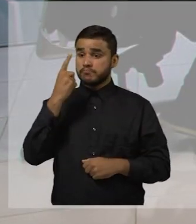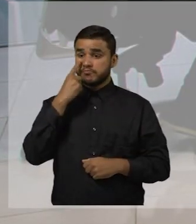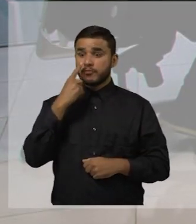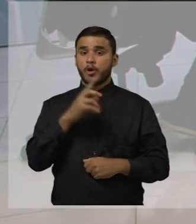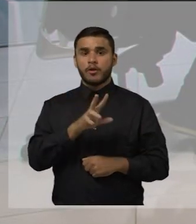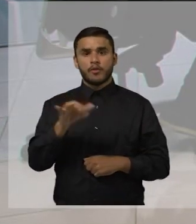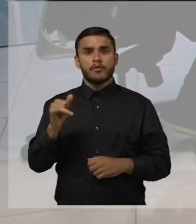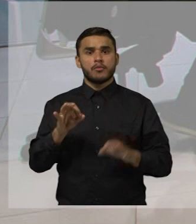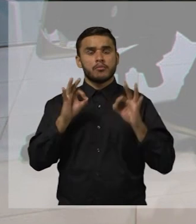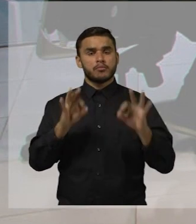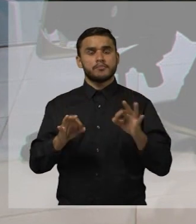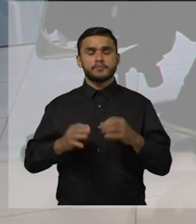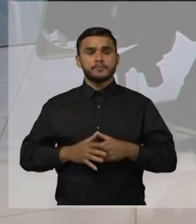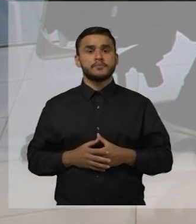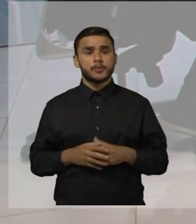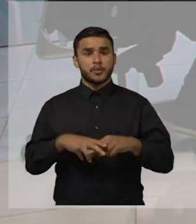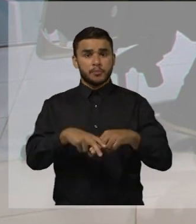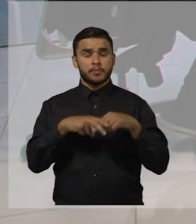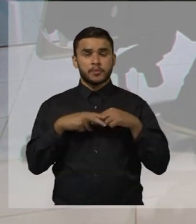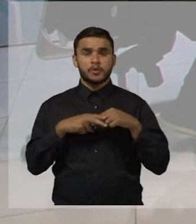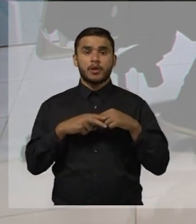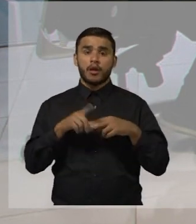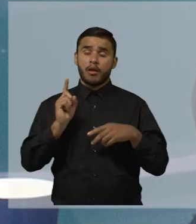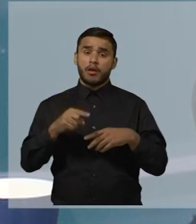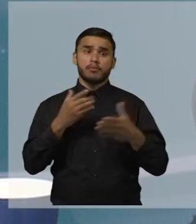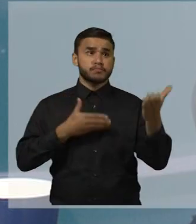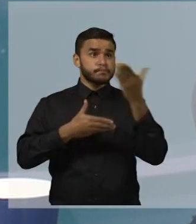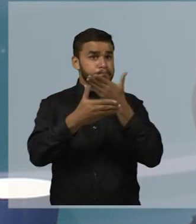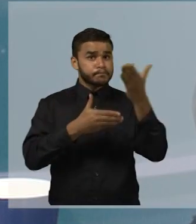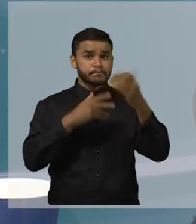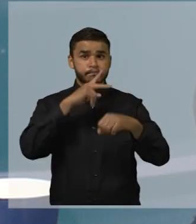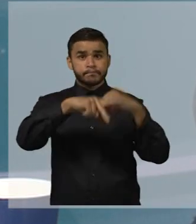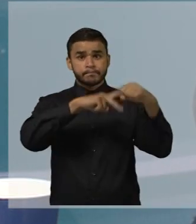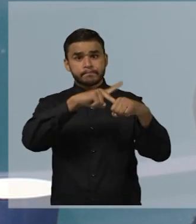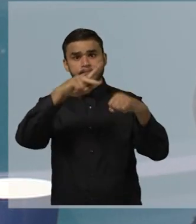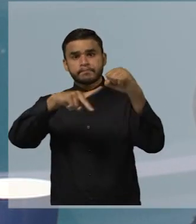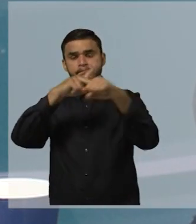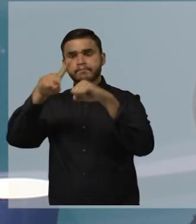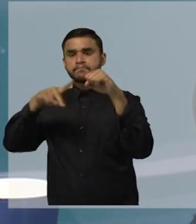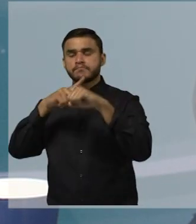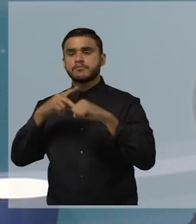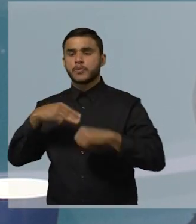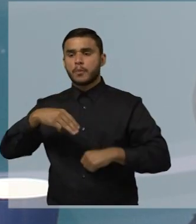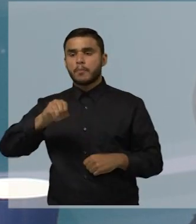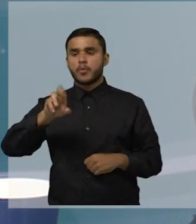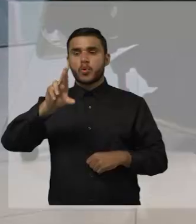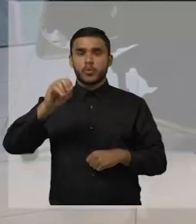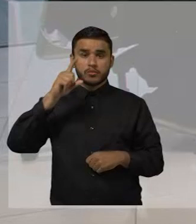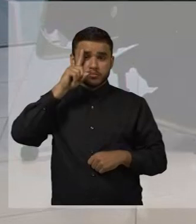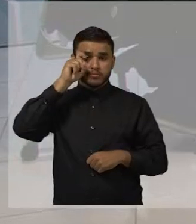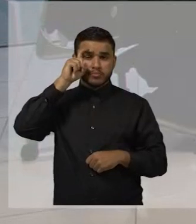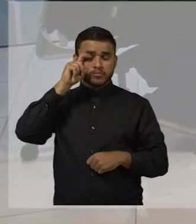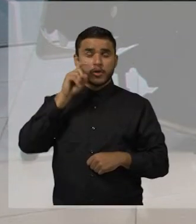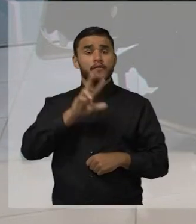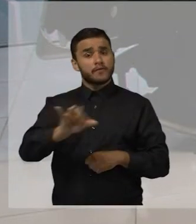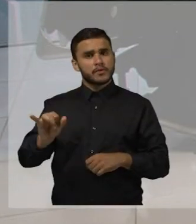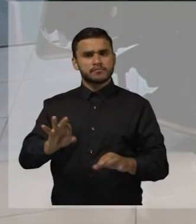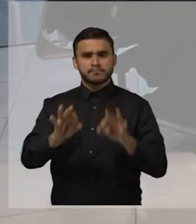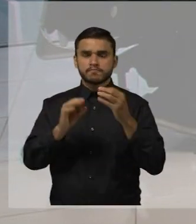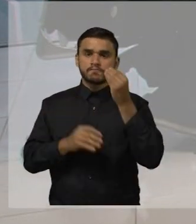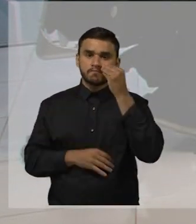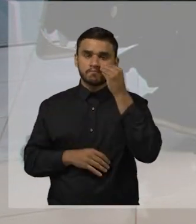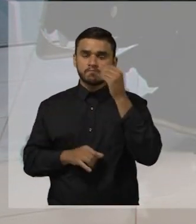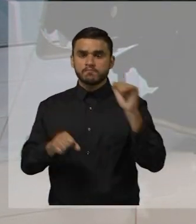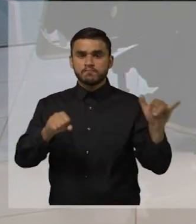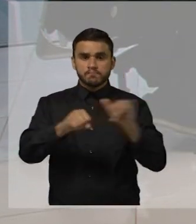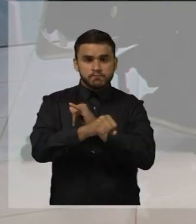o presidente, o ministro das Relações Exteriores e o ministro da Economia. Agora tem mais o Moro lá que vai, digamos, tentar